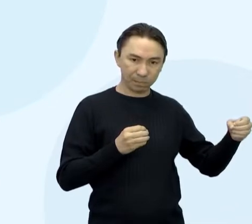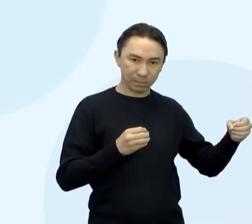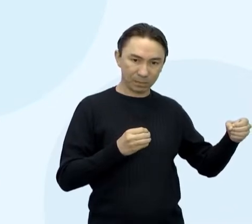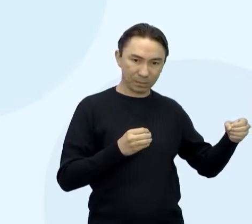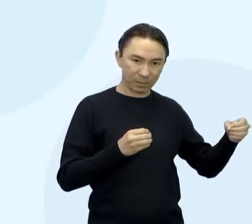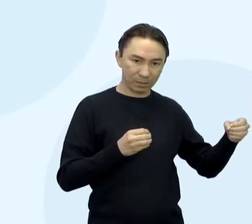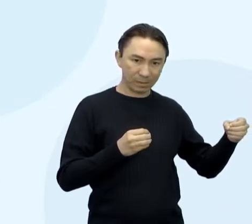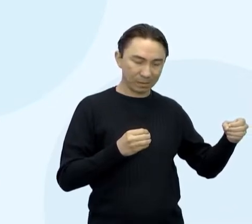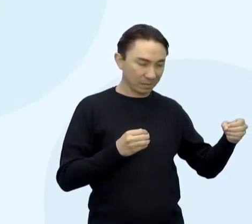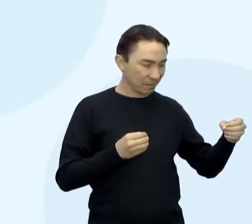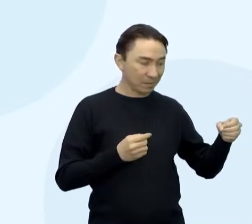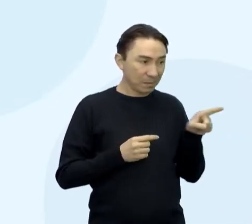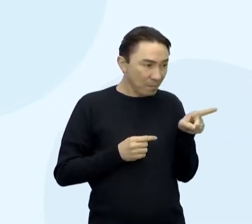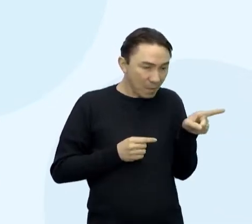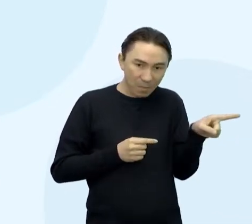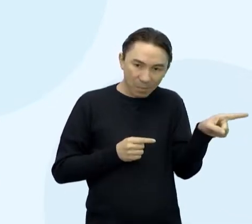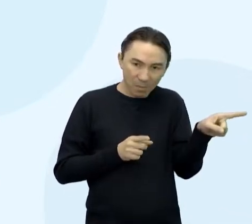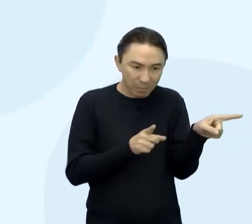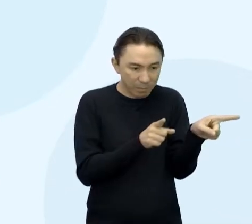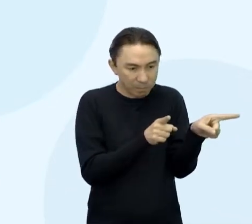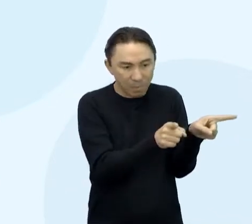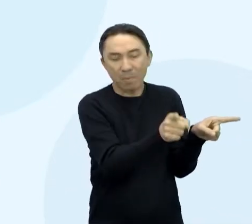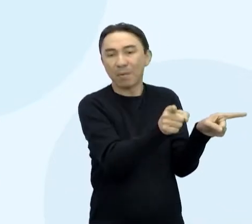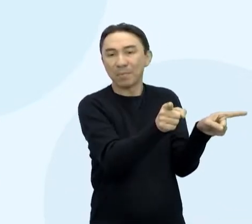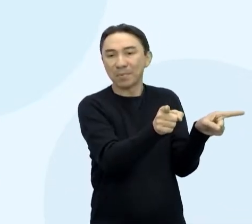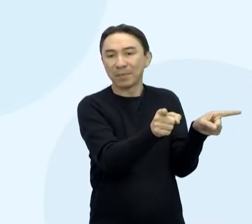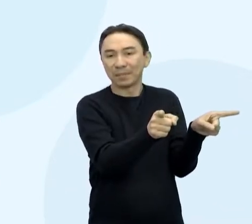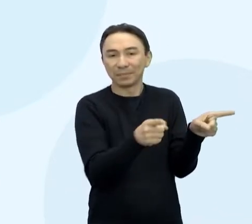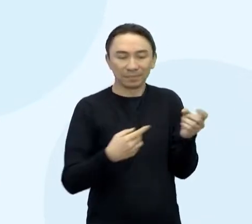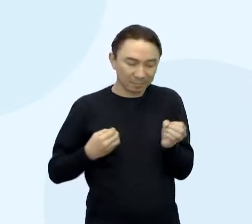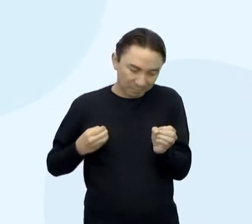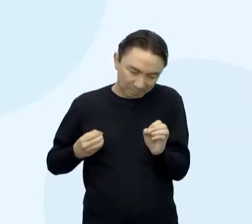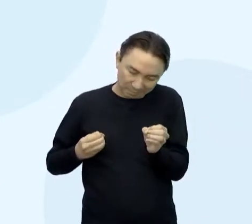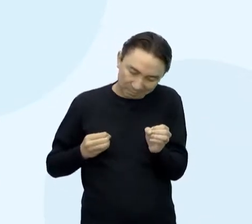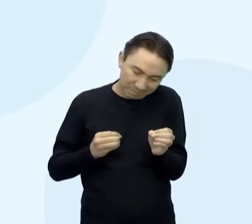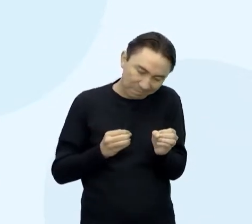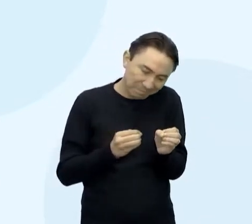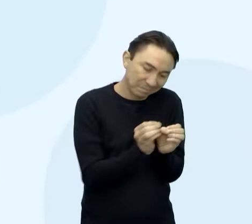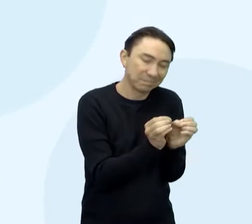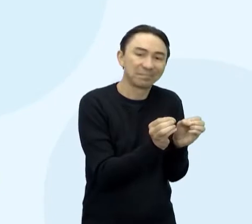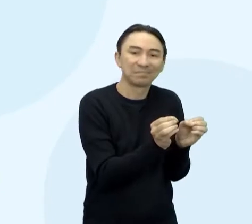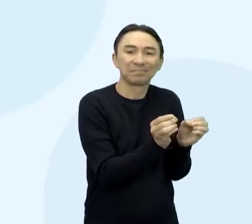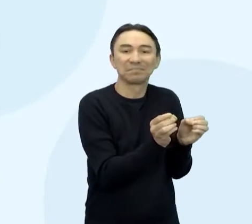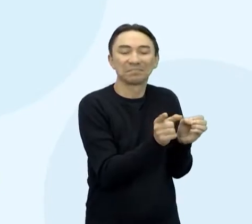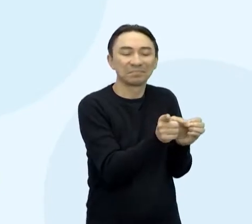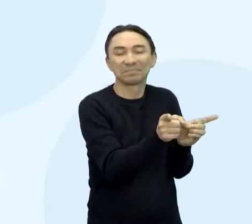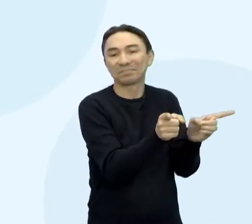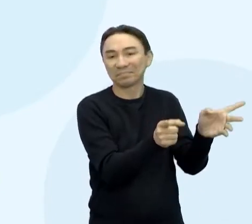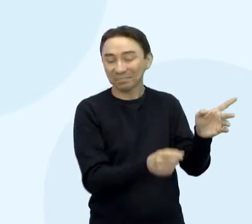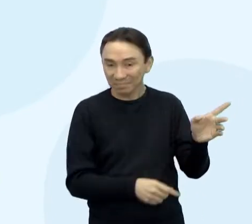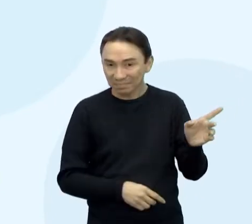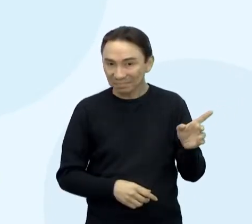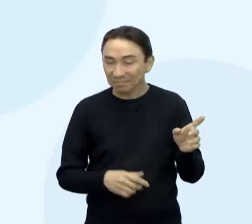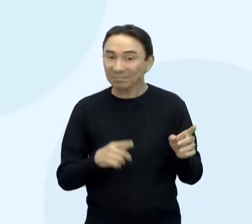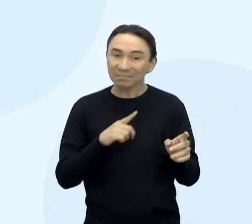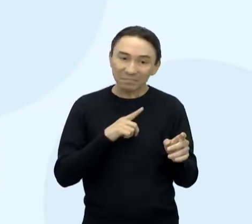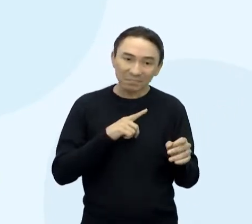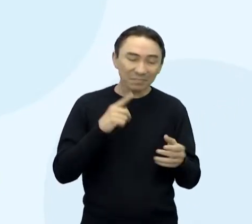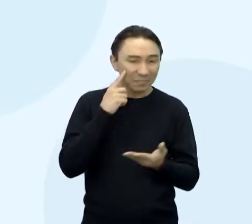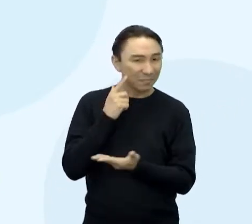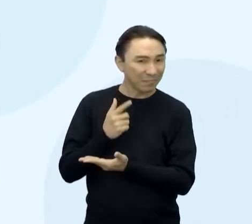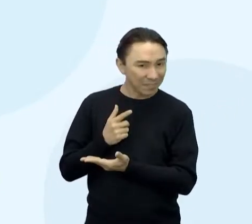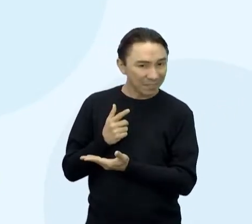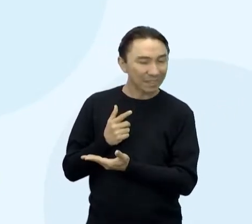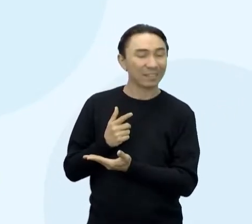sentido. Essa quantidade de movimento vai passar para a bolinha vermelha, que vai ganhar uma quantidade de movimento, portanto vai